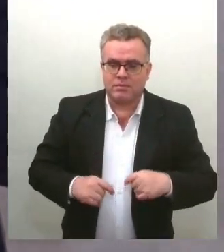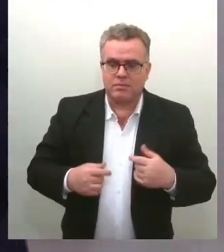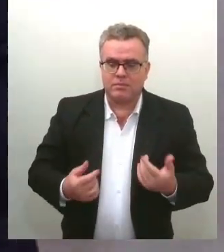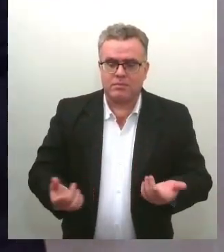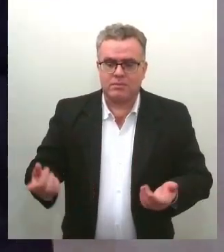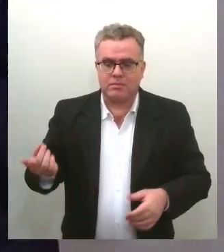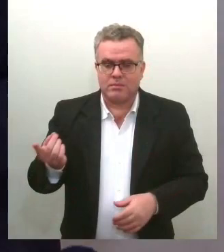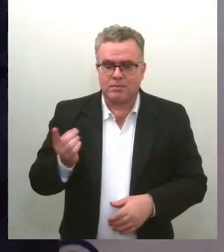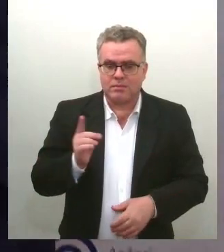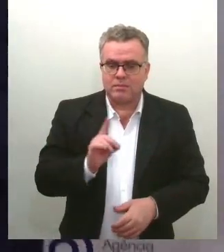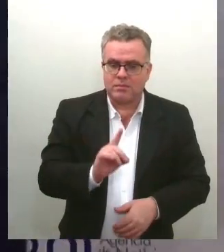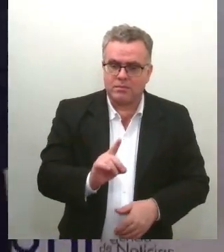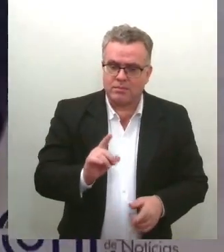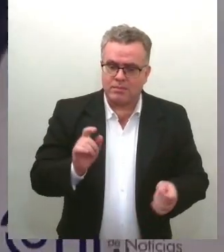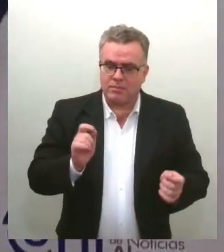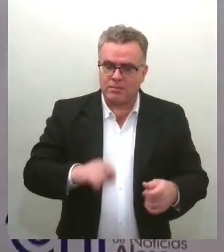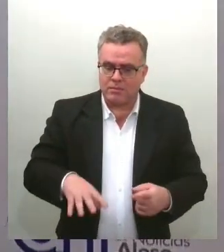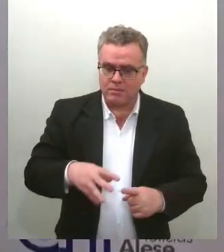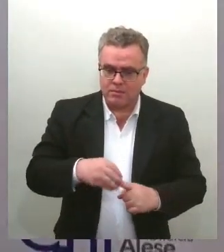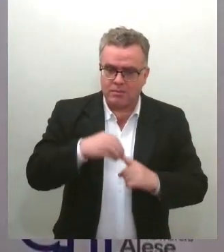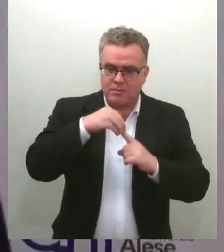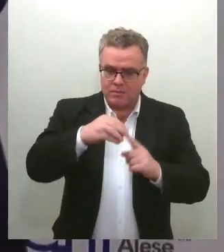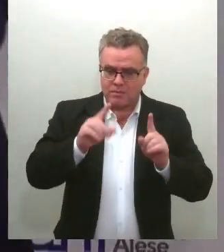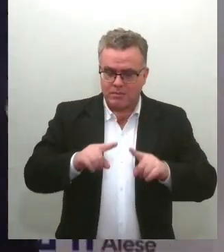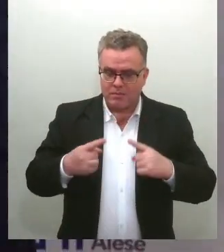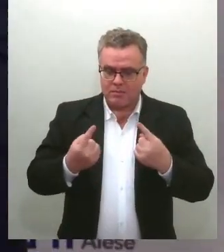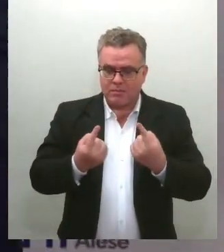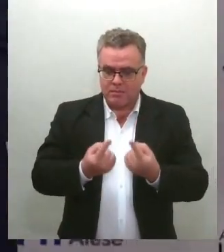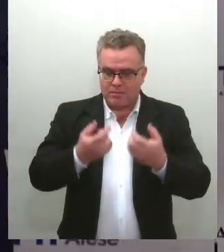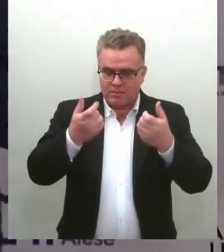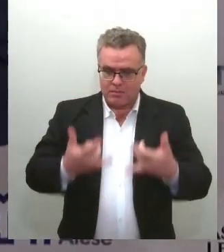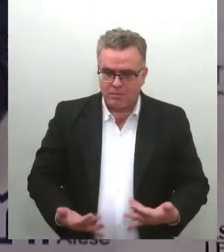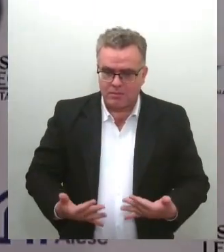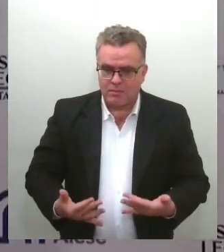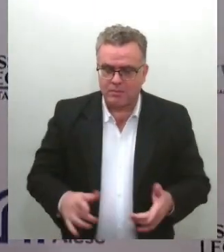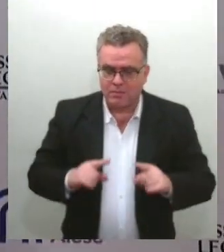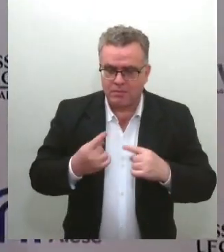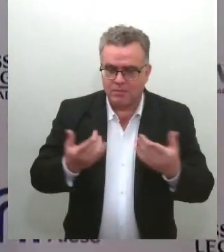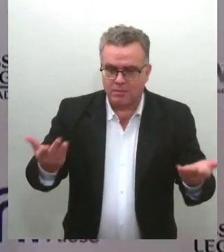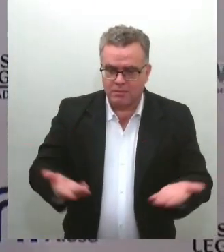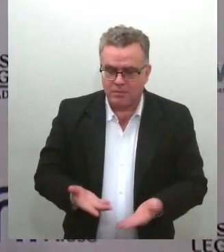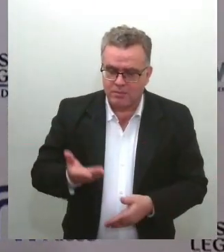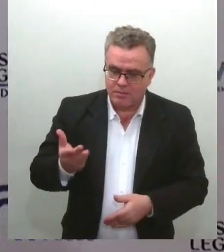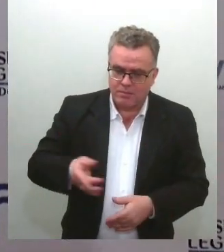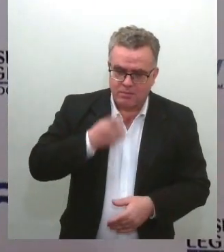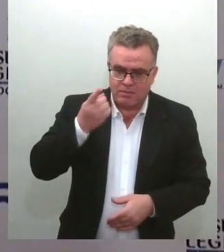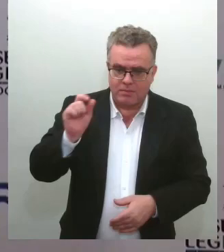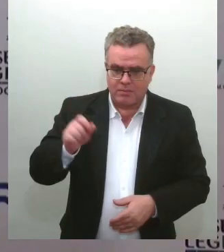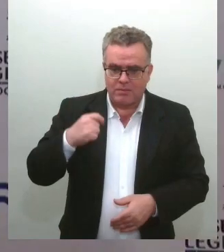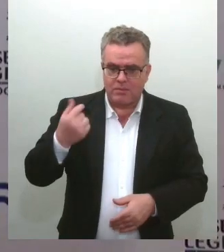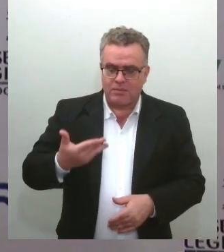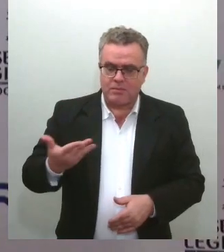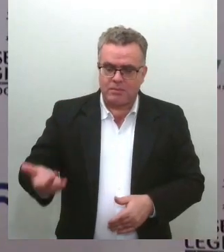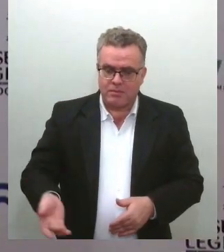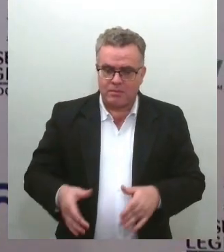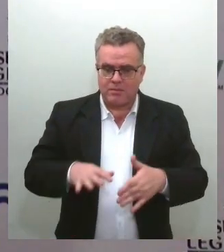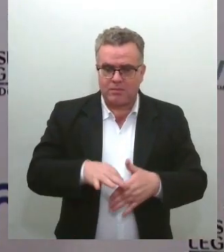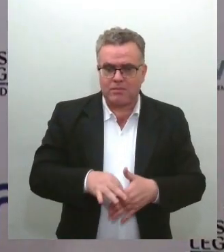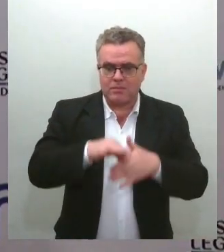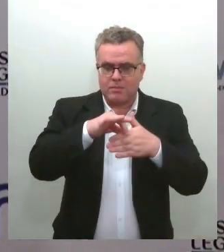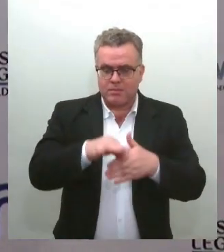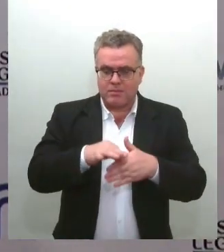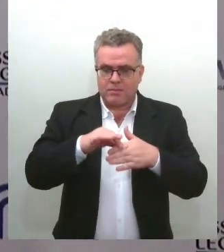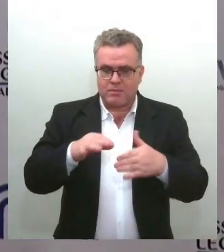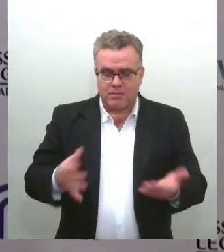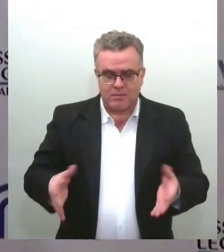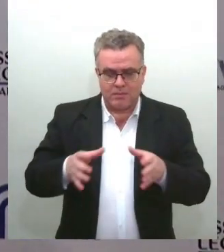grande expediente na sessão plenária de hoje, foi a deputada Linda Brasil, líder da oposição, deputada do PSOL. A senhora falando mais